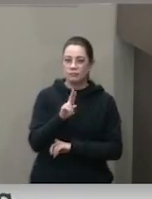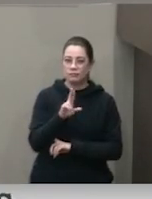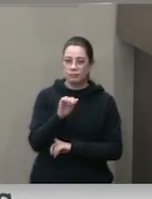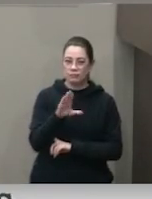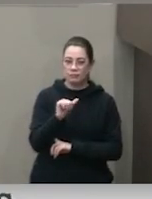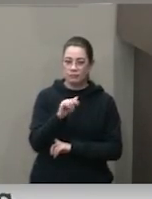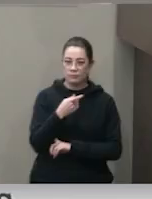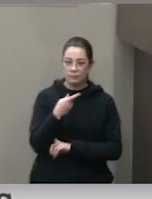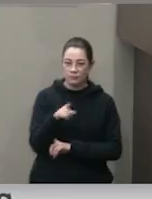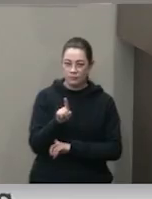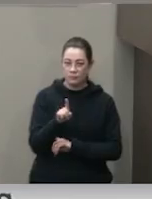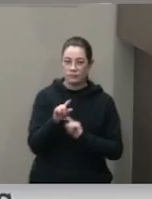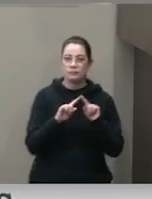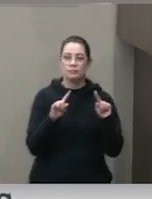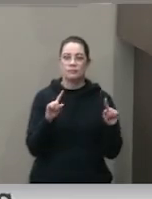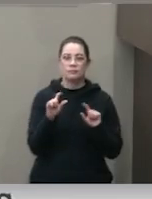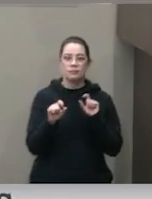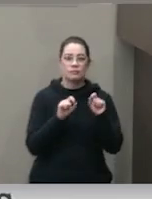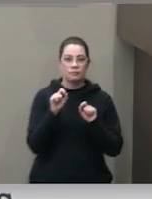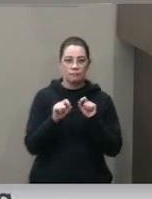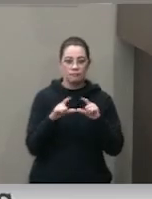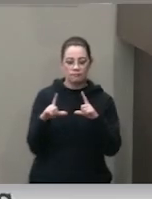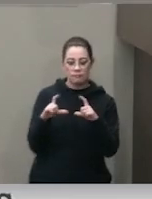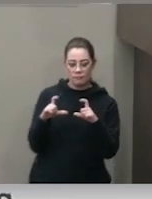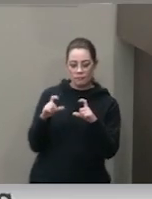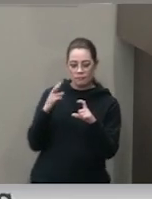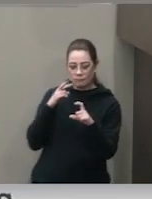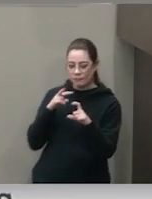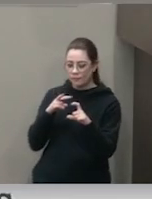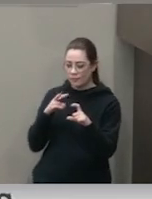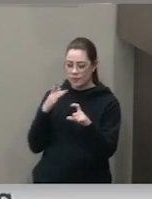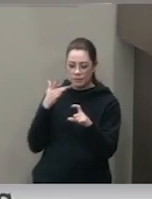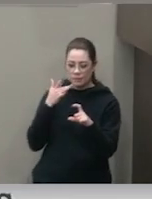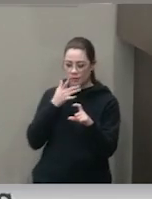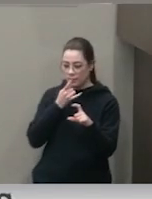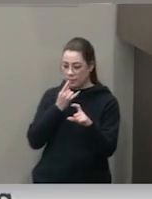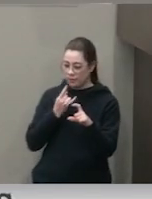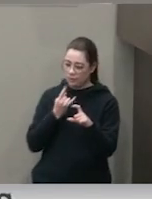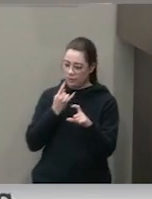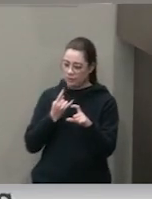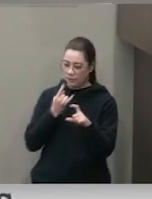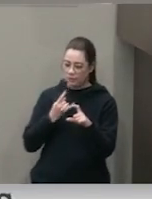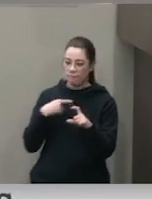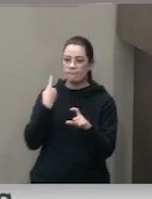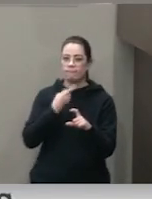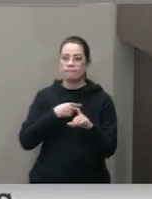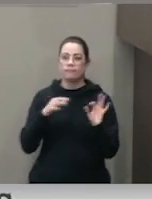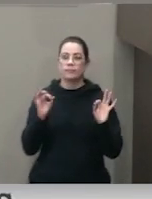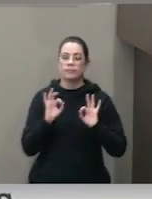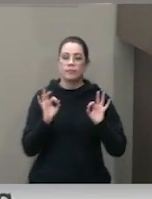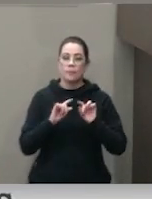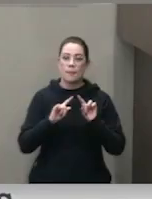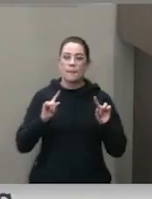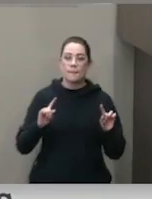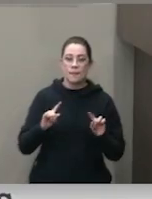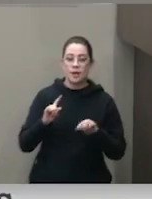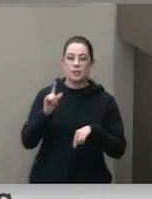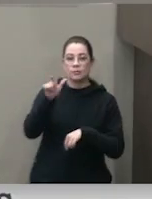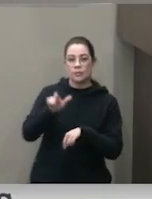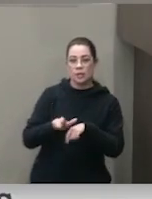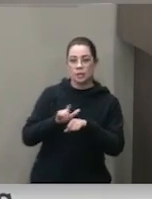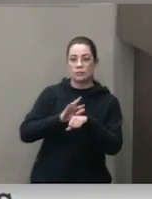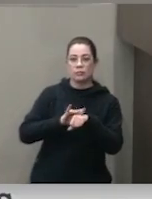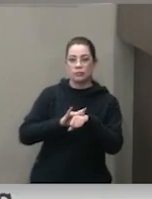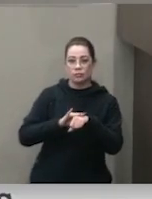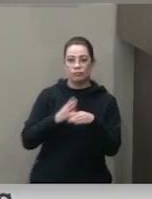esse doente, mas é uma foto, um vídeo de uma criança que para nós não é nada, mas para o doente é